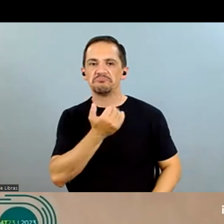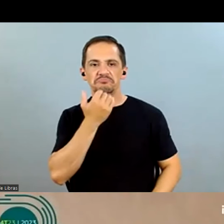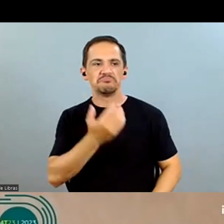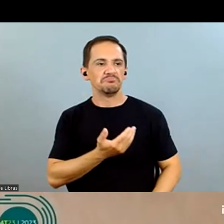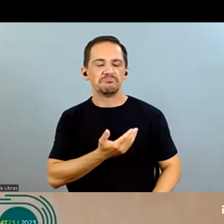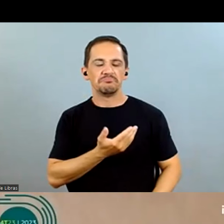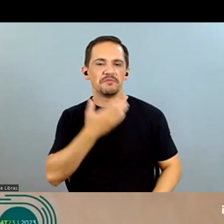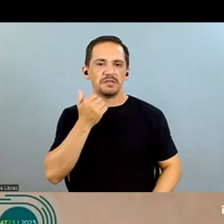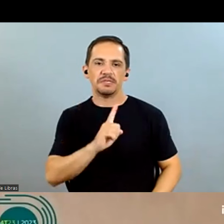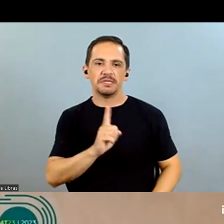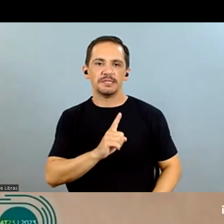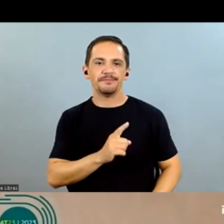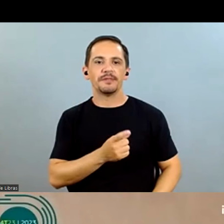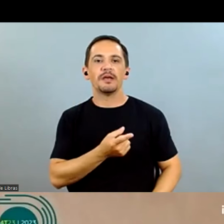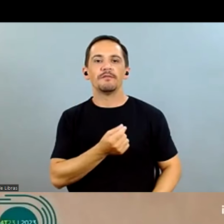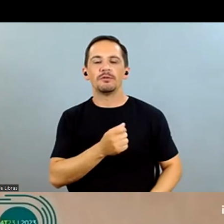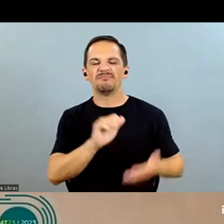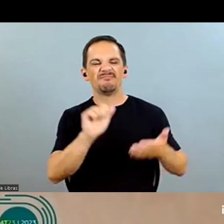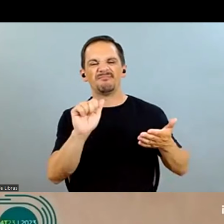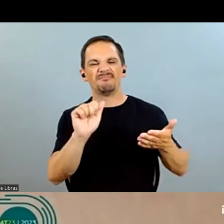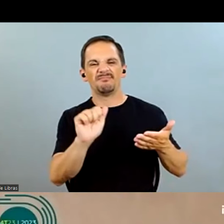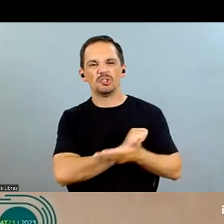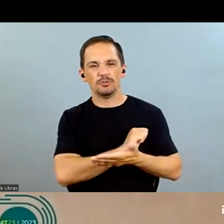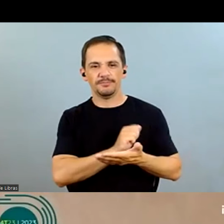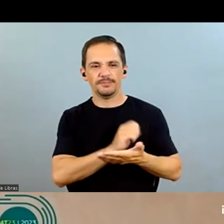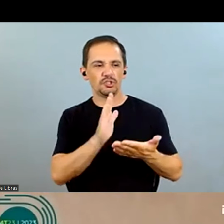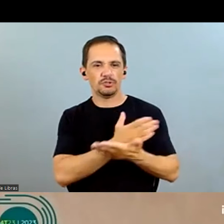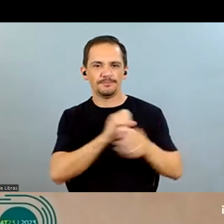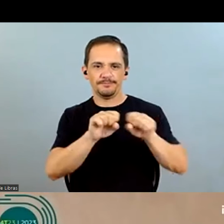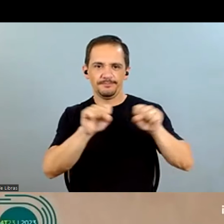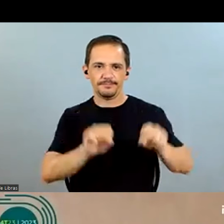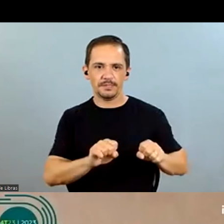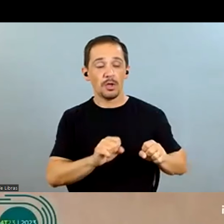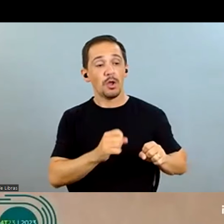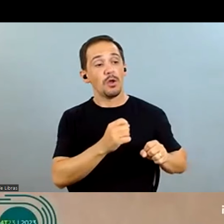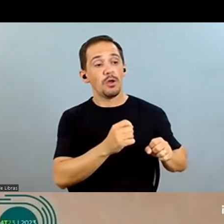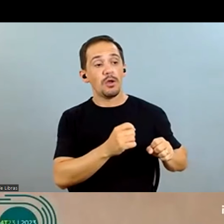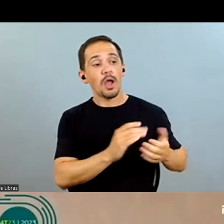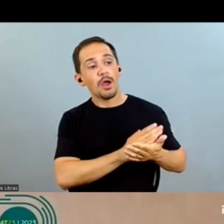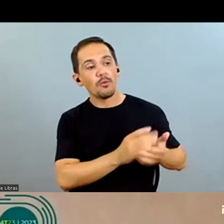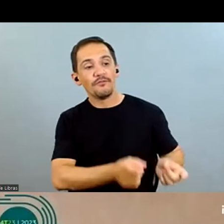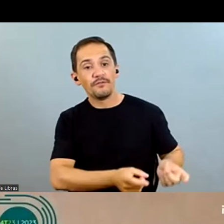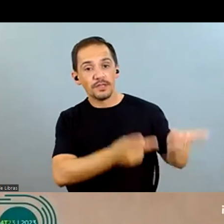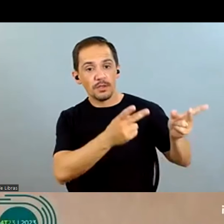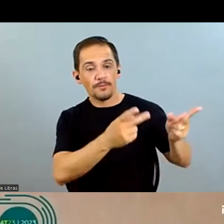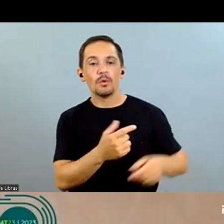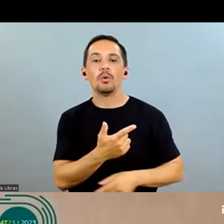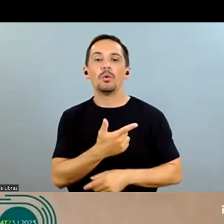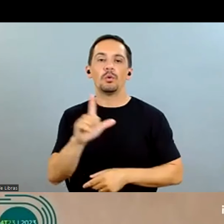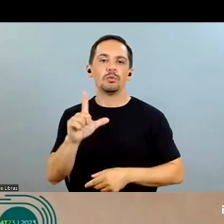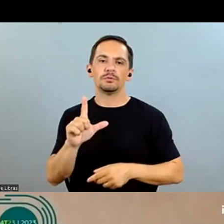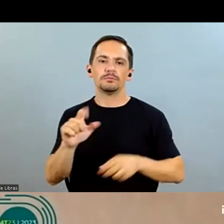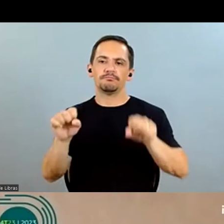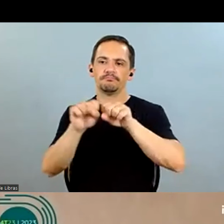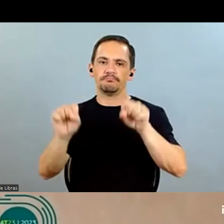decidimos baixar Eh esses ativos e uma parte foi vendido né E outra parte foi foi